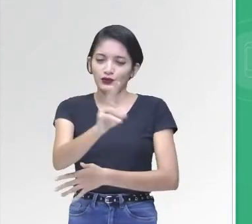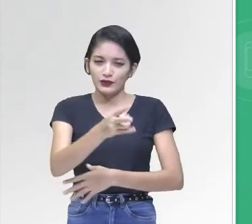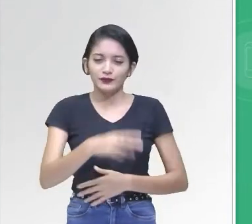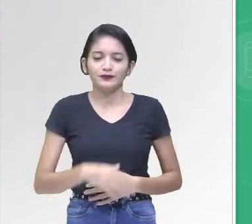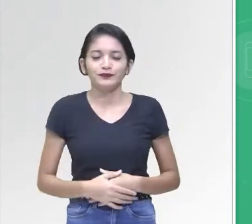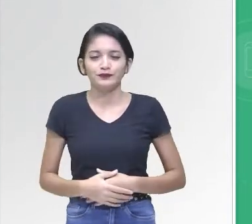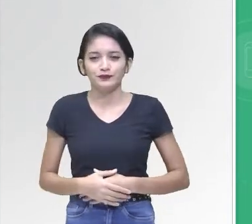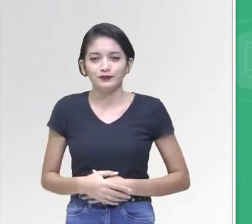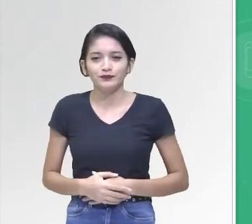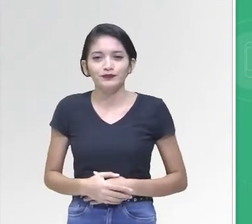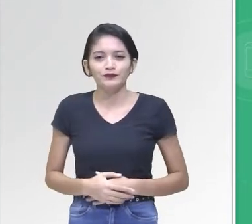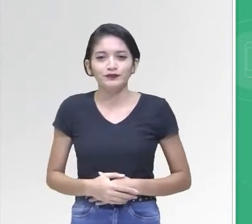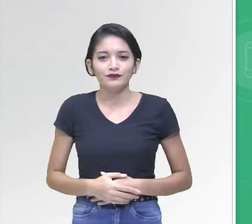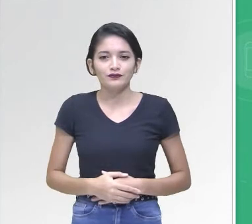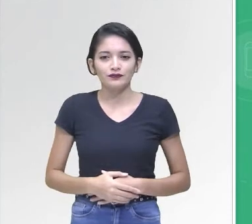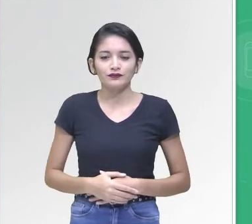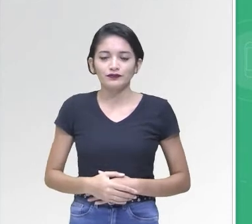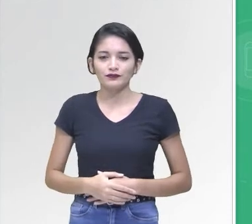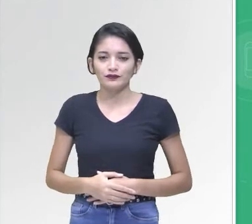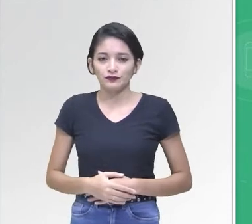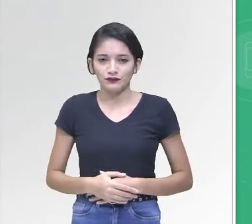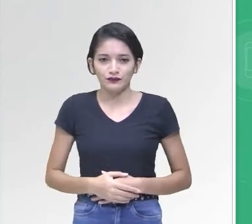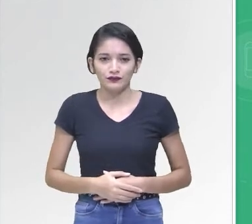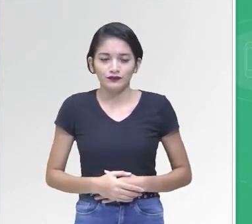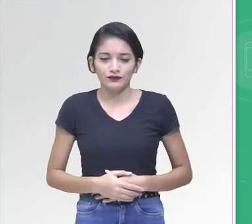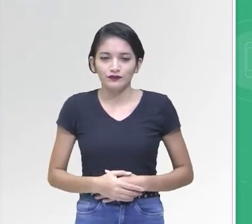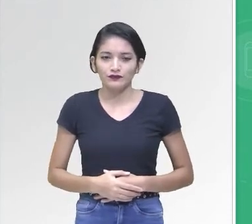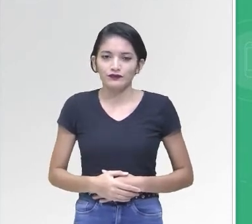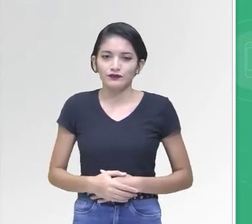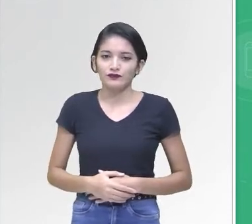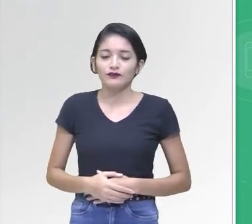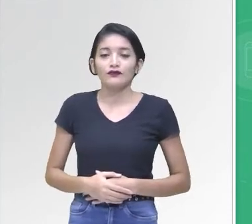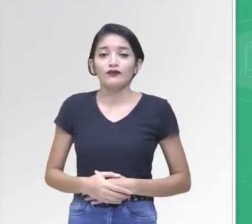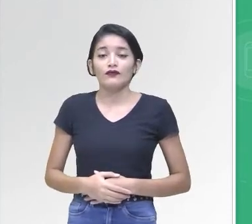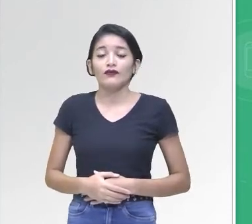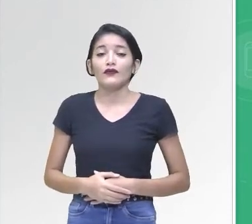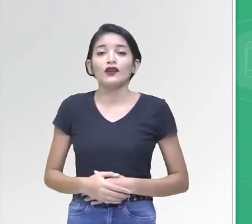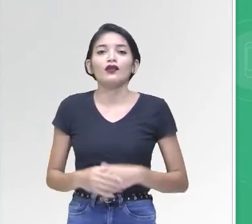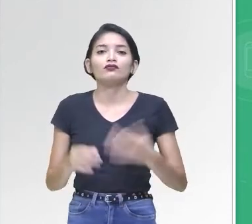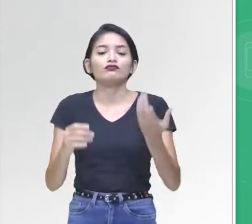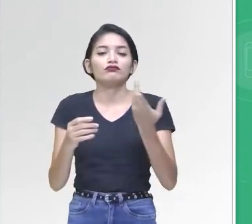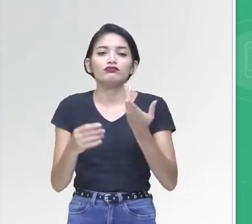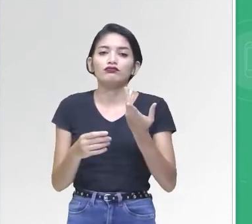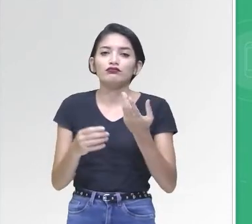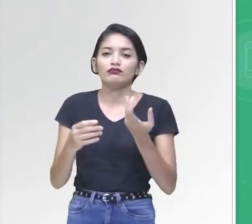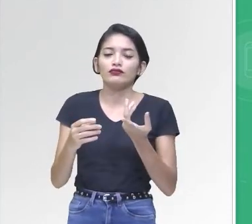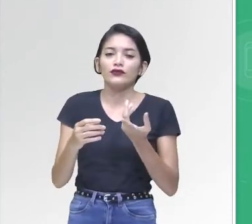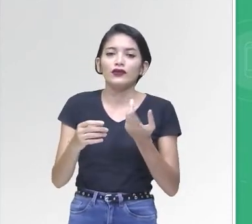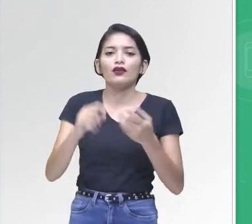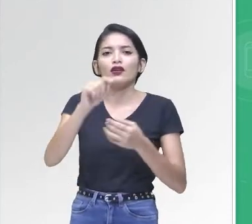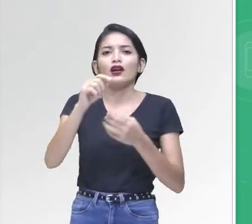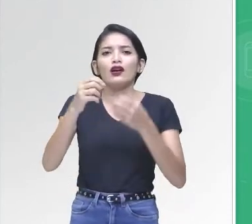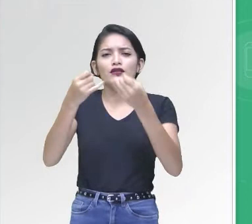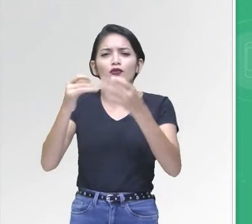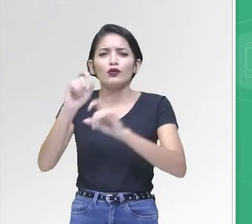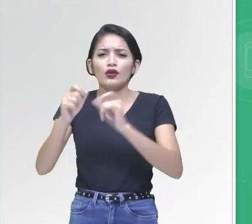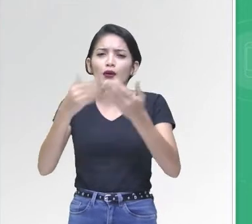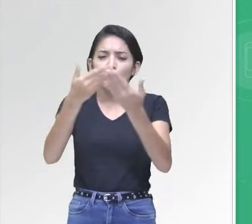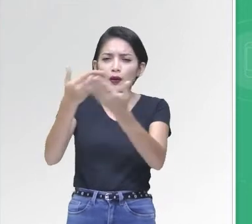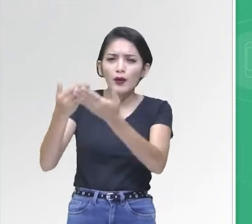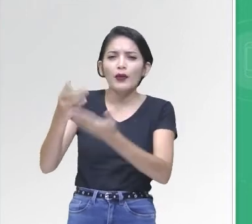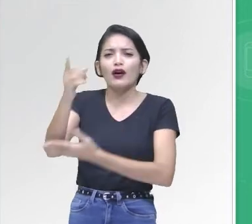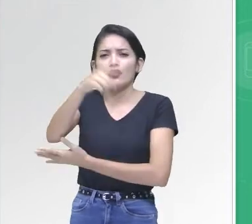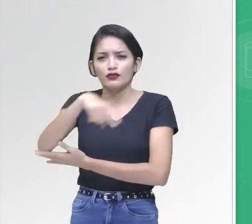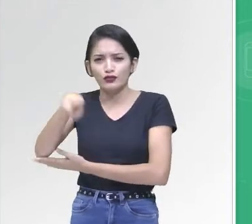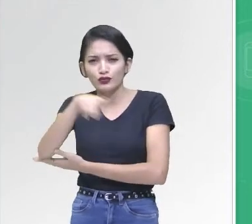a desinência de hablais. E o an, né? E então você pega o verbo estudiar, ó. Yo estudio, tu estudias, ele